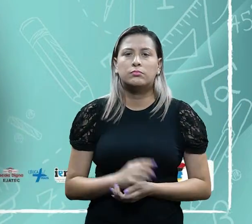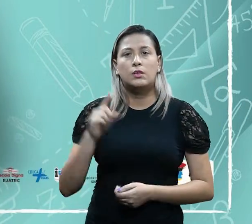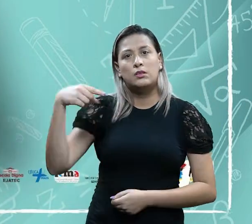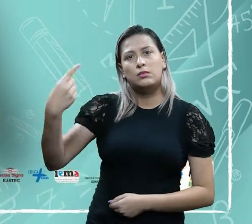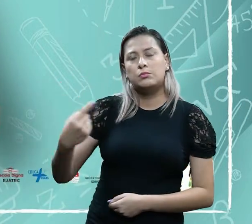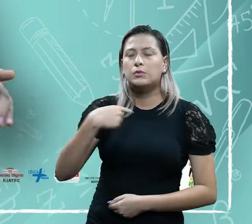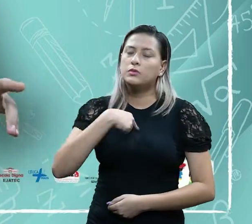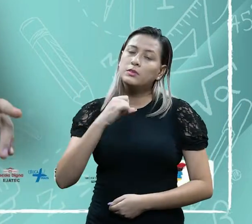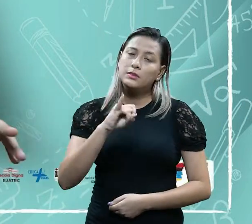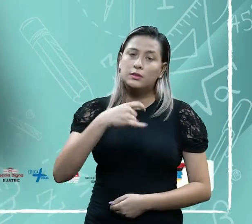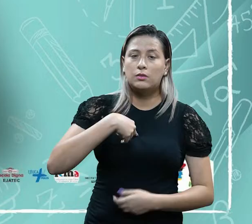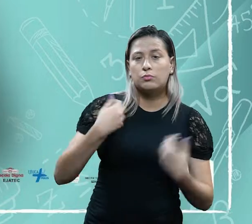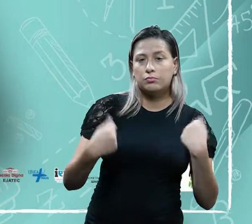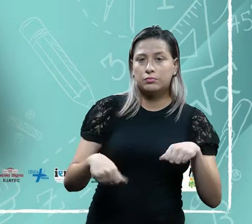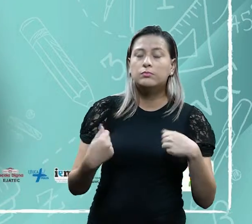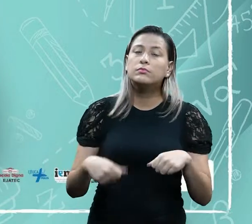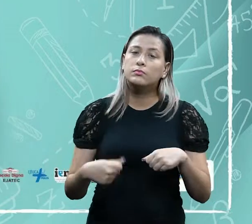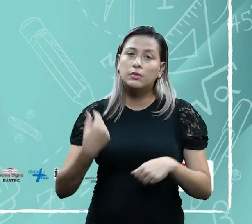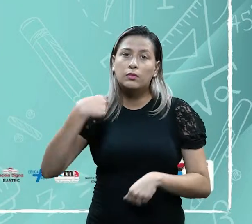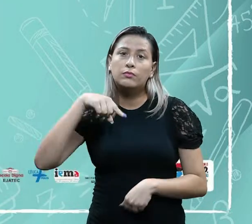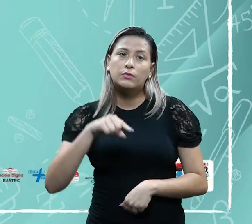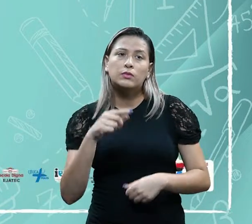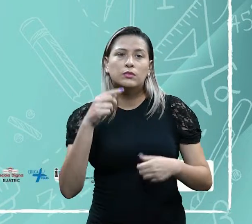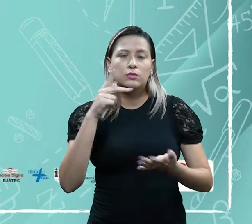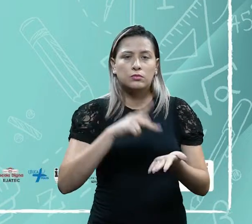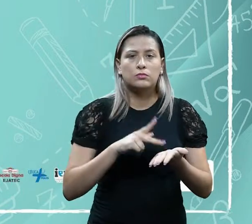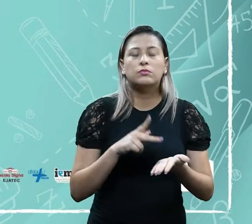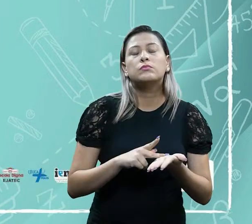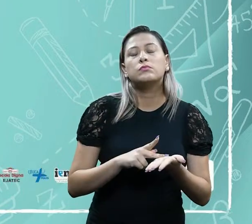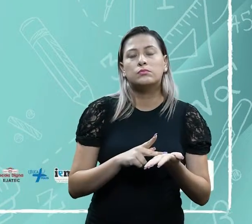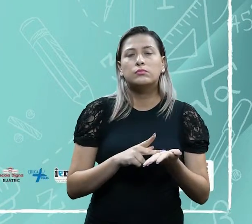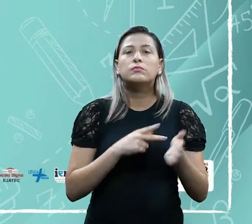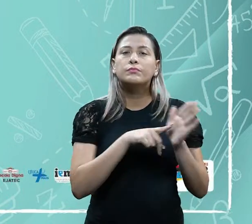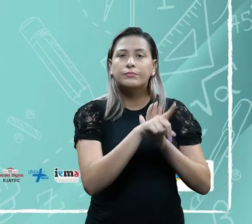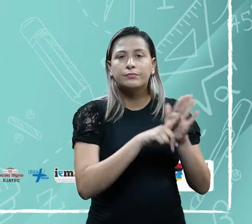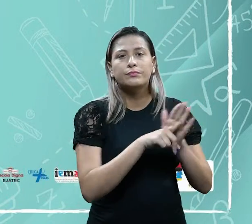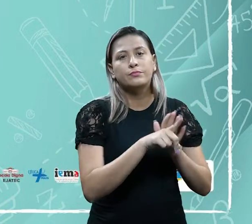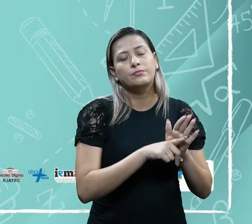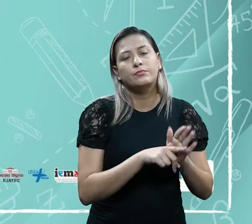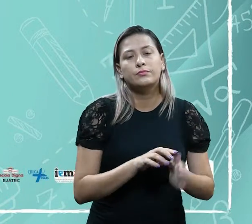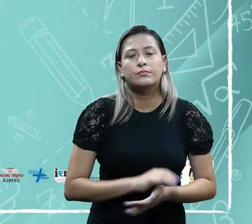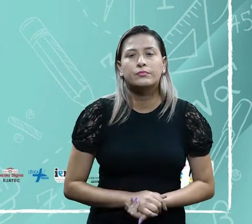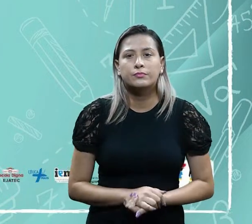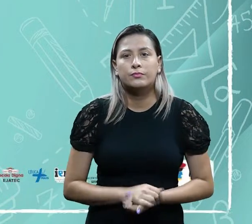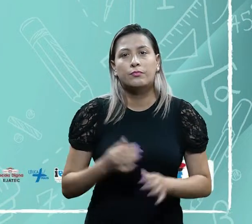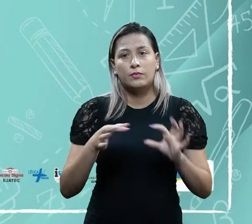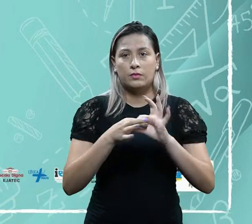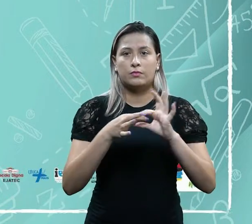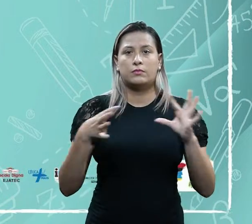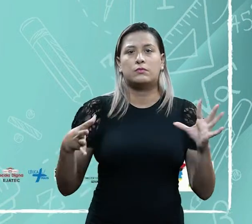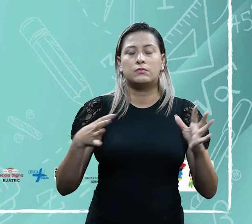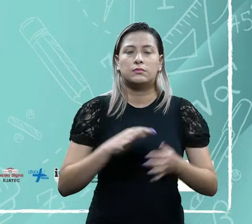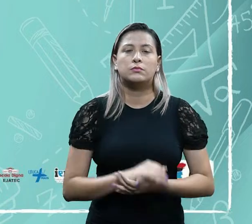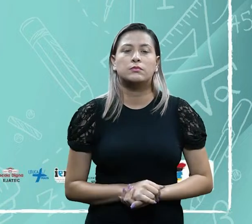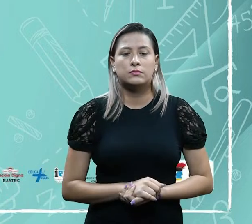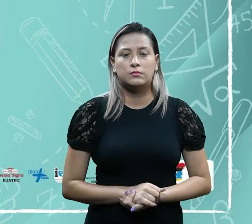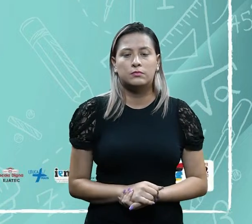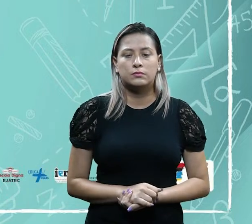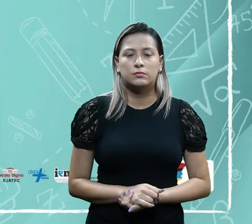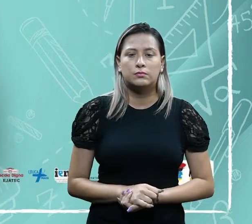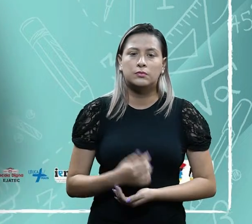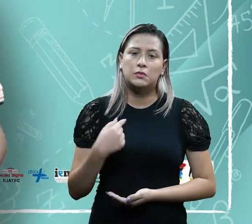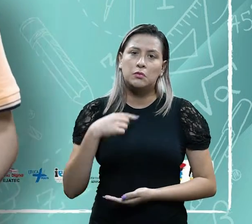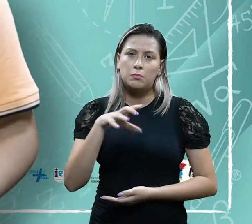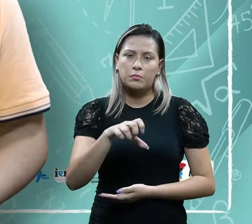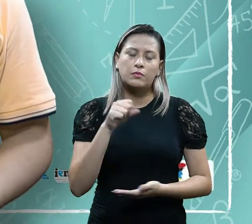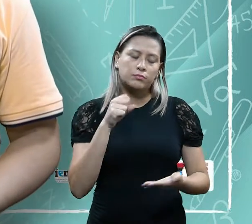necessite, eu possa, de fato, fazer uma consulta, né? Ele tem que ser um arquivo disponível. Eu posso ir lá e simplesmente